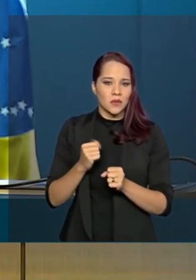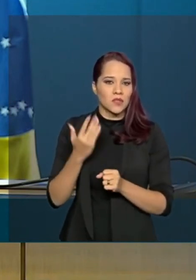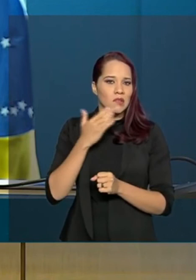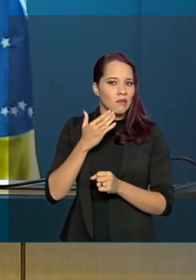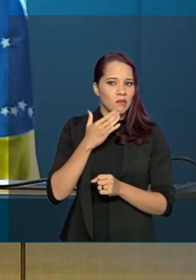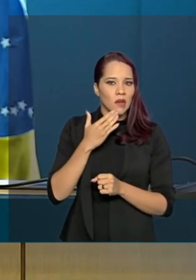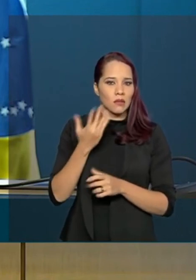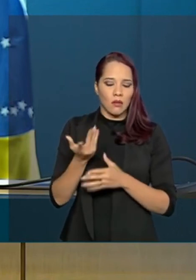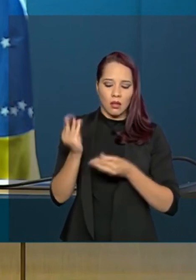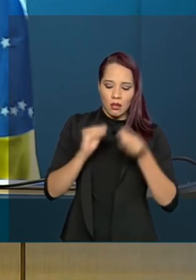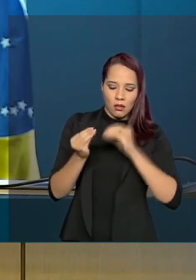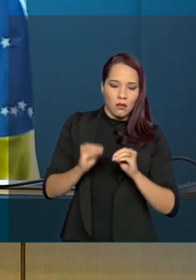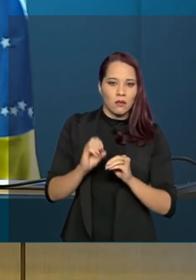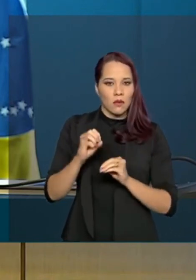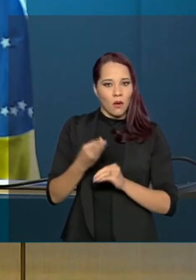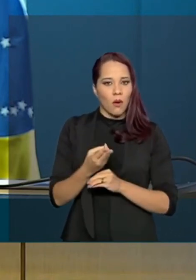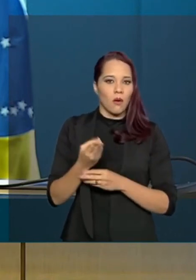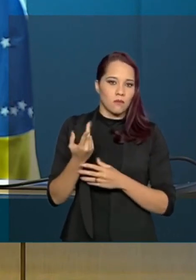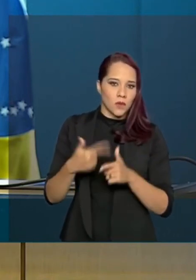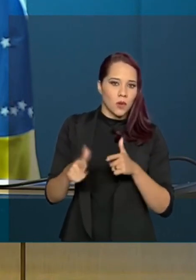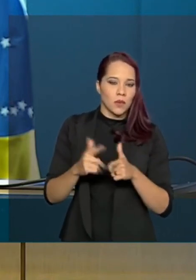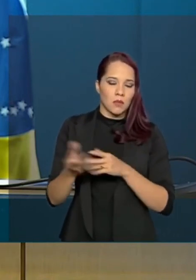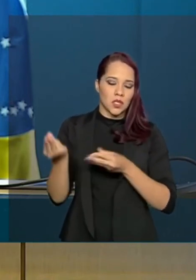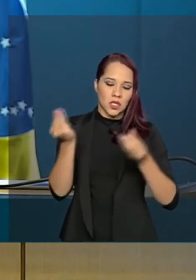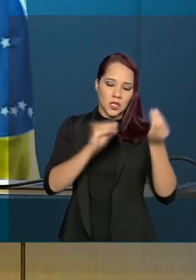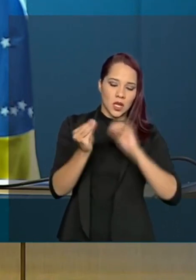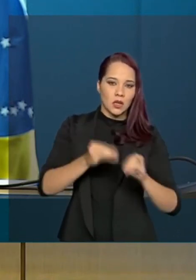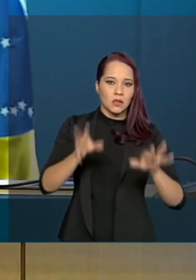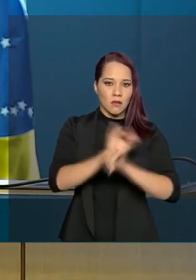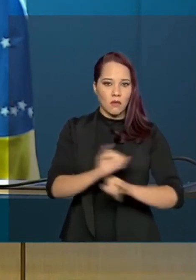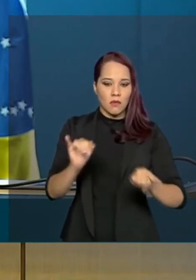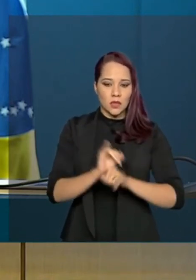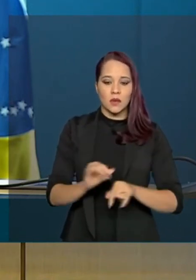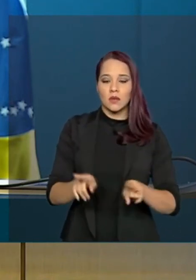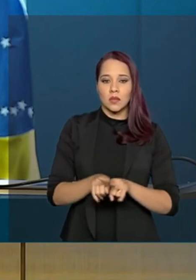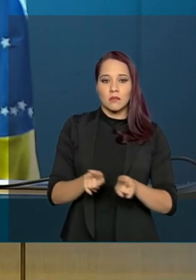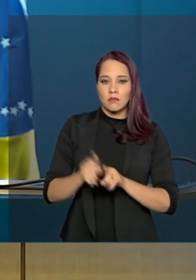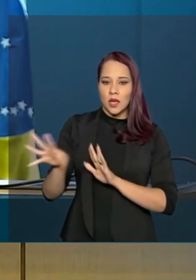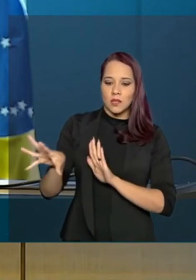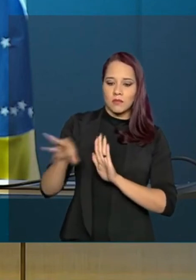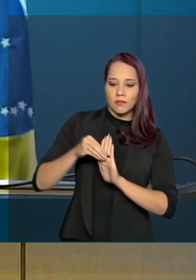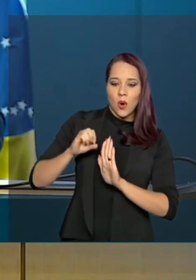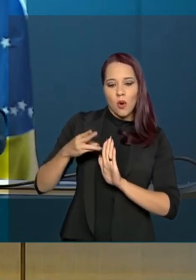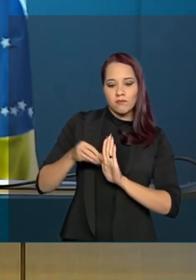sua manipulação, a sua inserção dos dados e também a sua exportação.